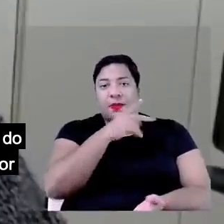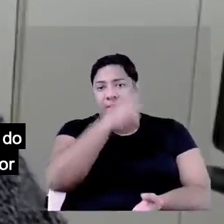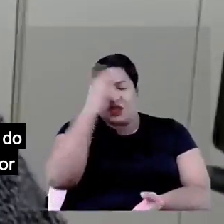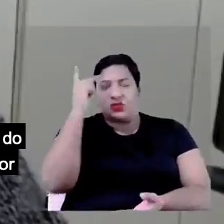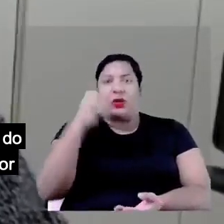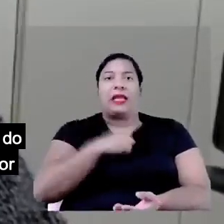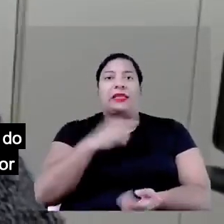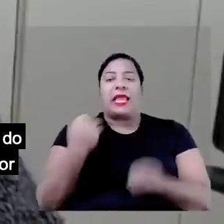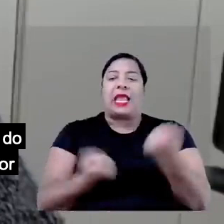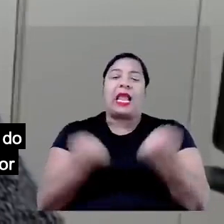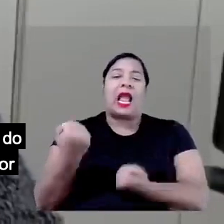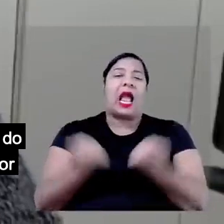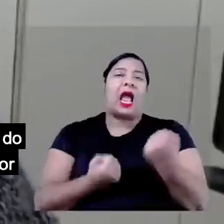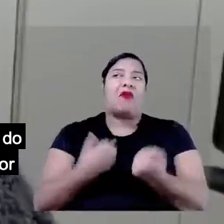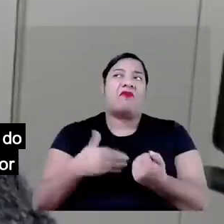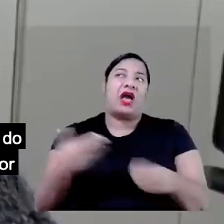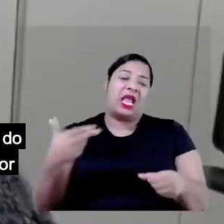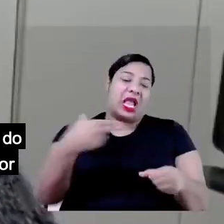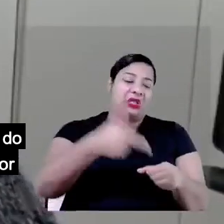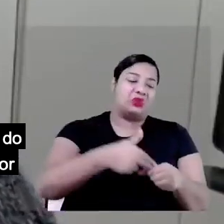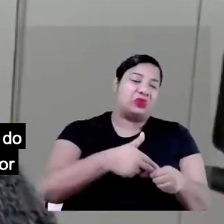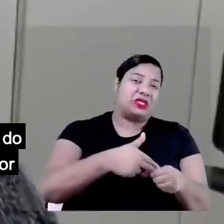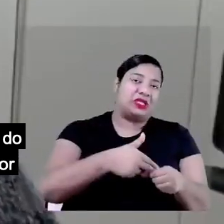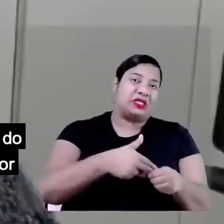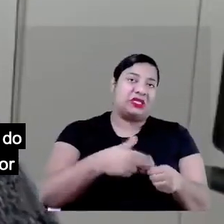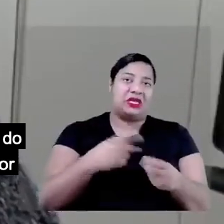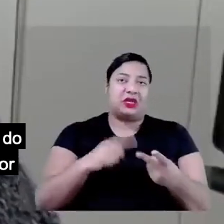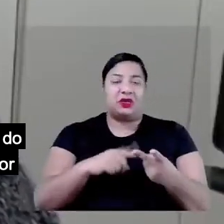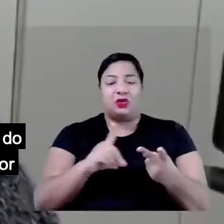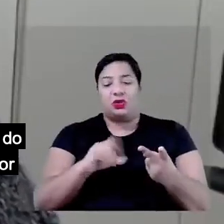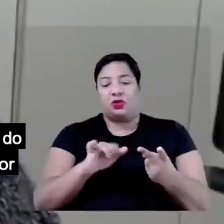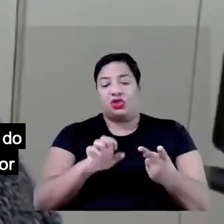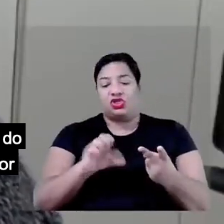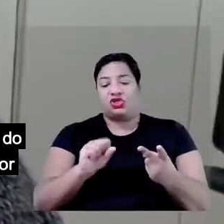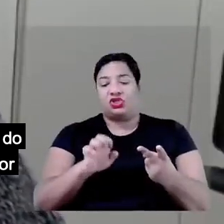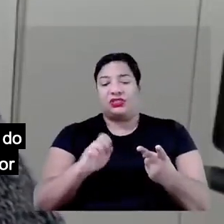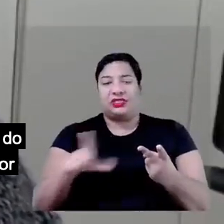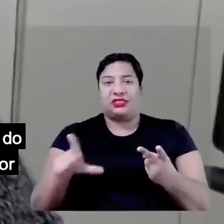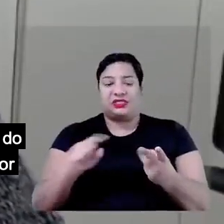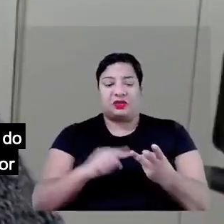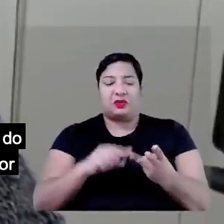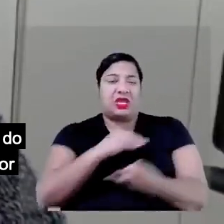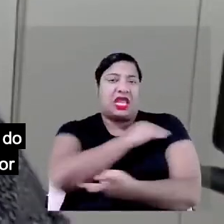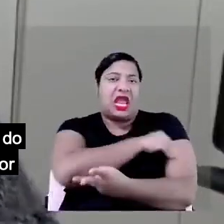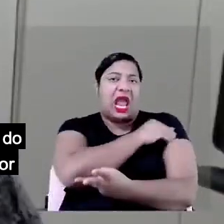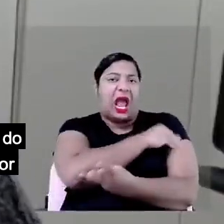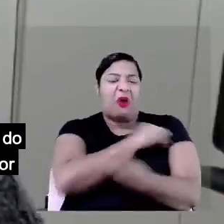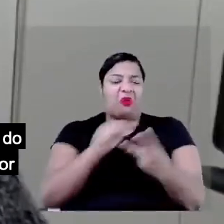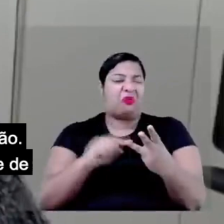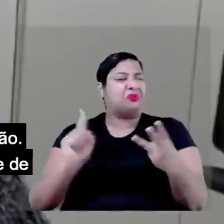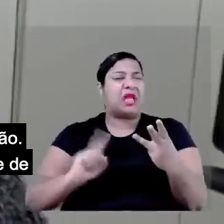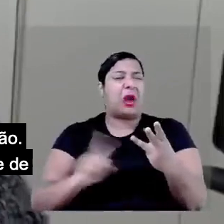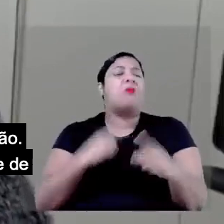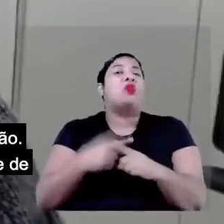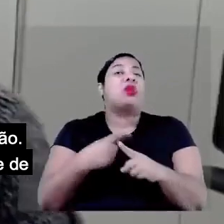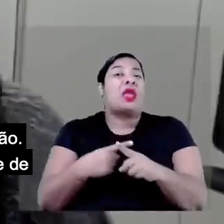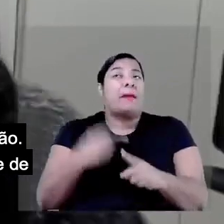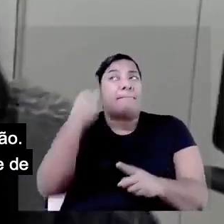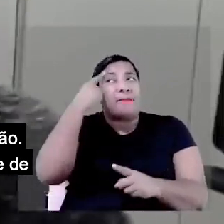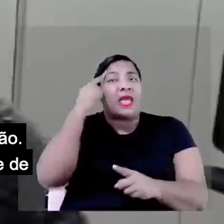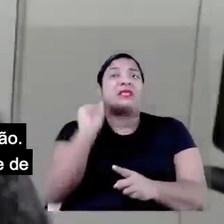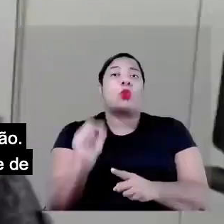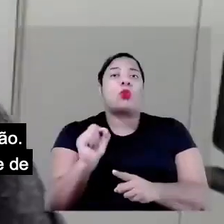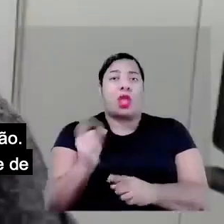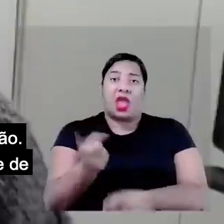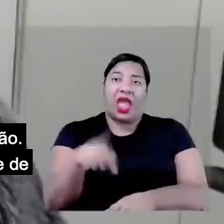abastecer um veículo com gasolina diesel em detrimento do etanol? O que a pessoa pensa? Ou ela não tem, ou é por uma questão de recurso